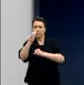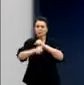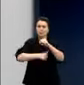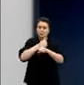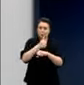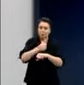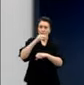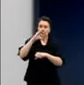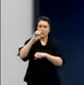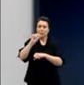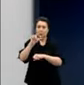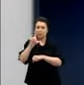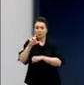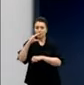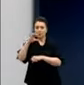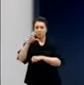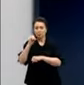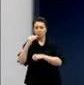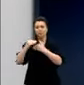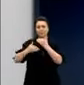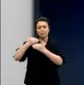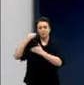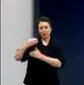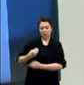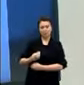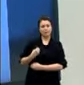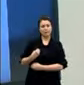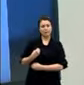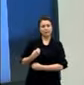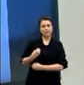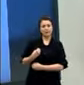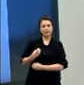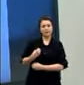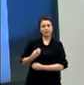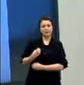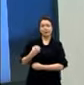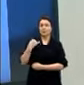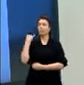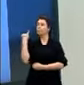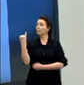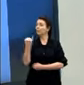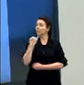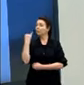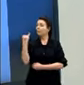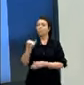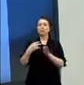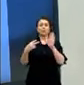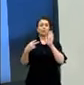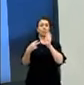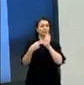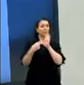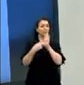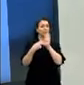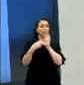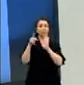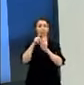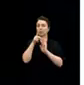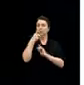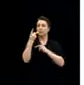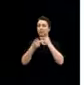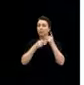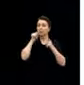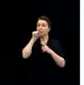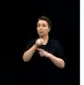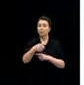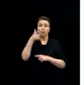em diversos processos biológicos. Então, essa parte aí é uma parte chave para vocês conseguirem desvendar